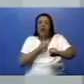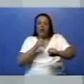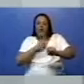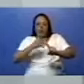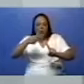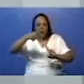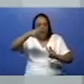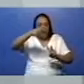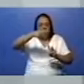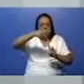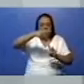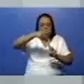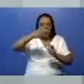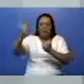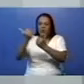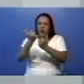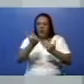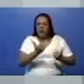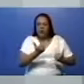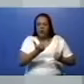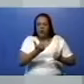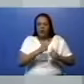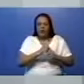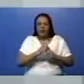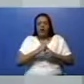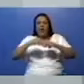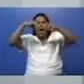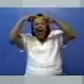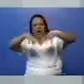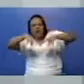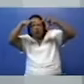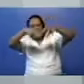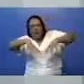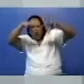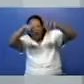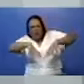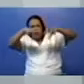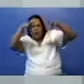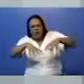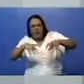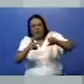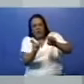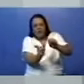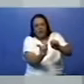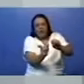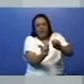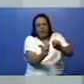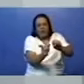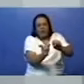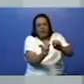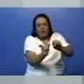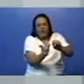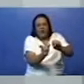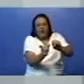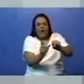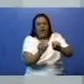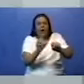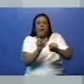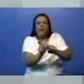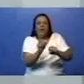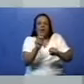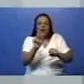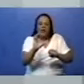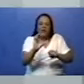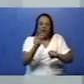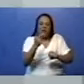esse substantivo. Então, a chuva forte, eu tenho o meu substantivo, que é a palavra mais importante, qual é? Chuva. E